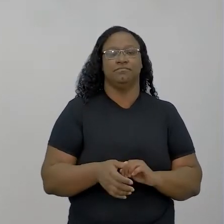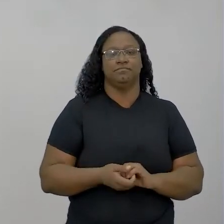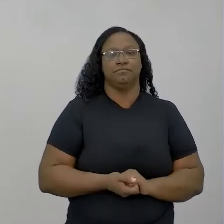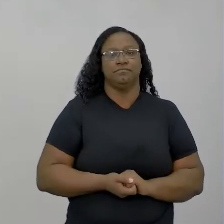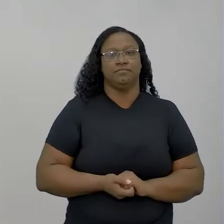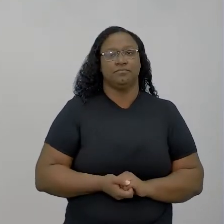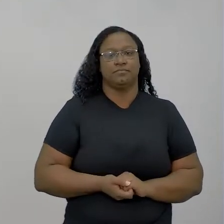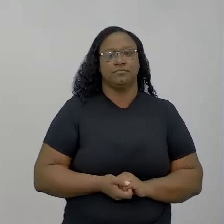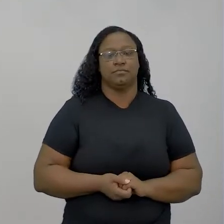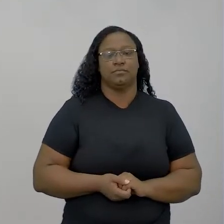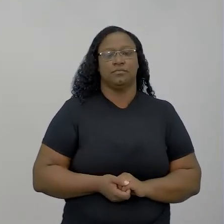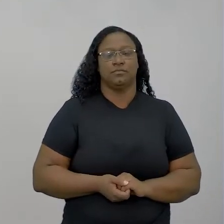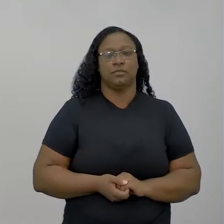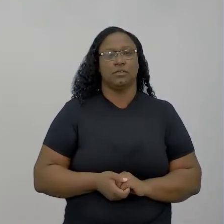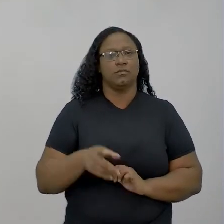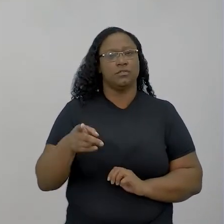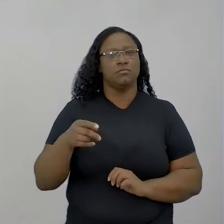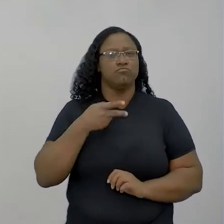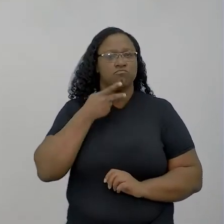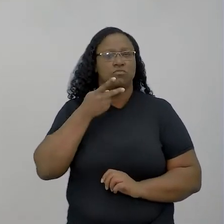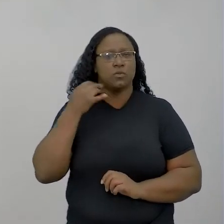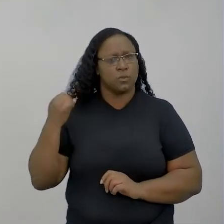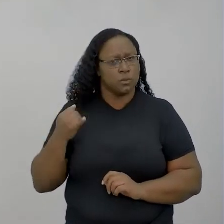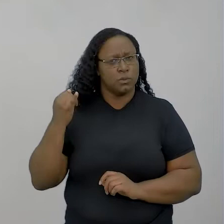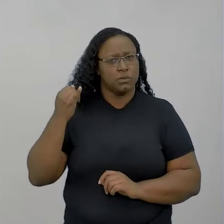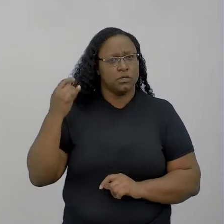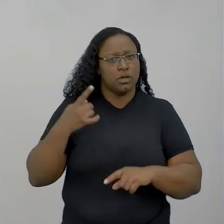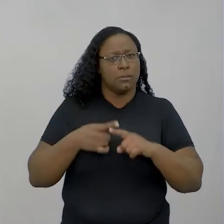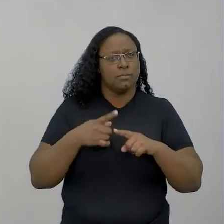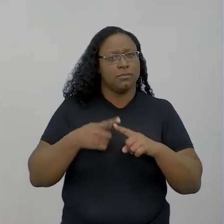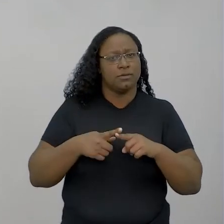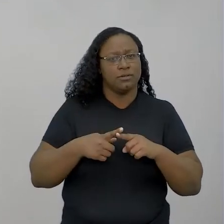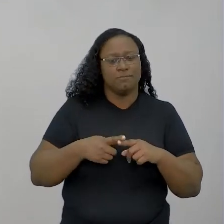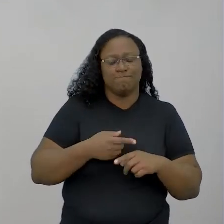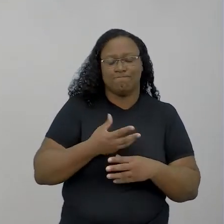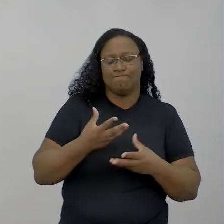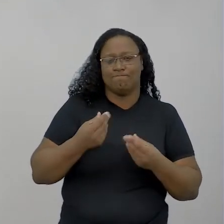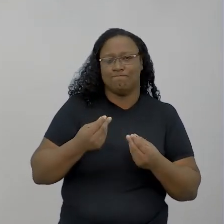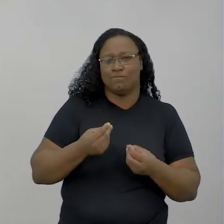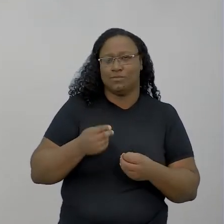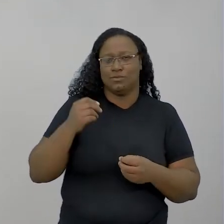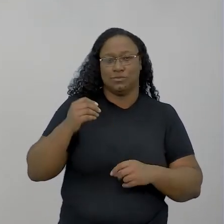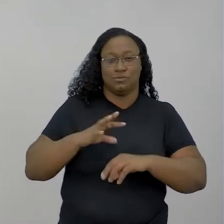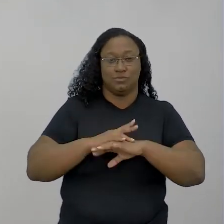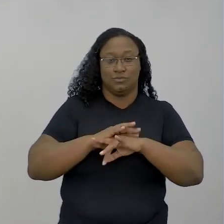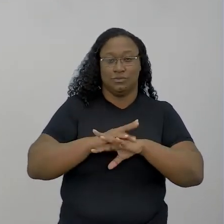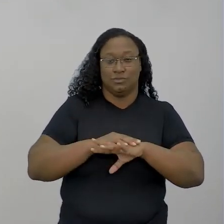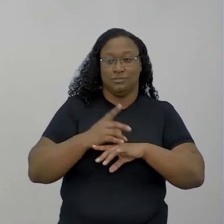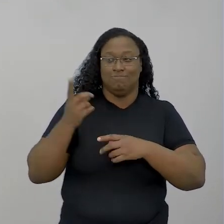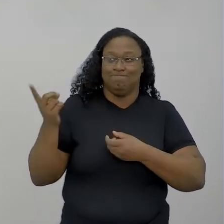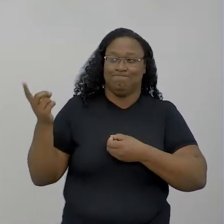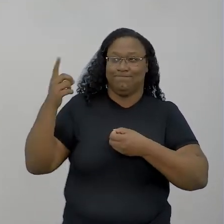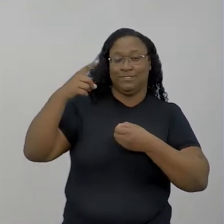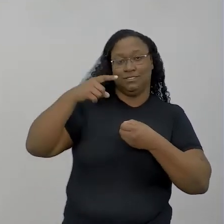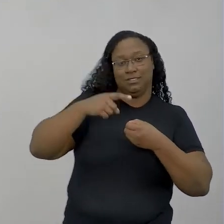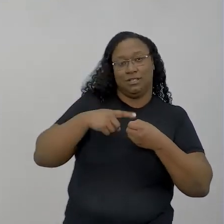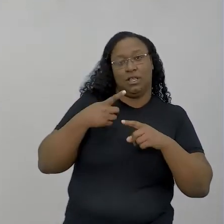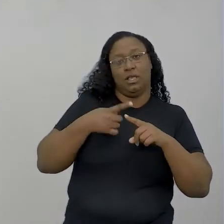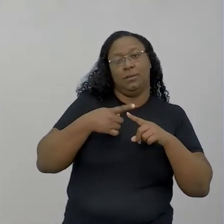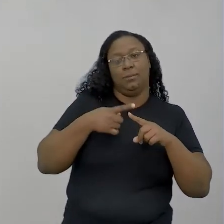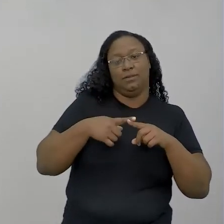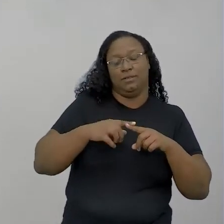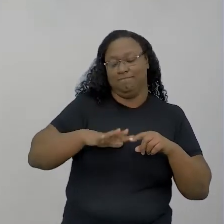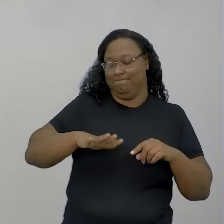muito importante, porque ultimamente muitas doenças estão voltando porque as